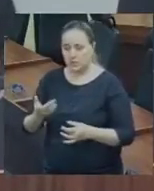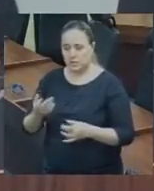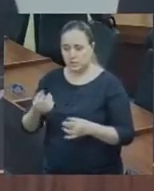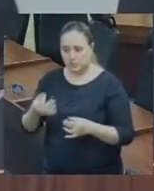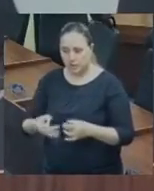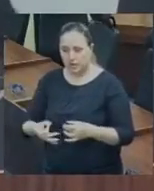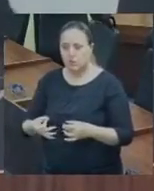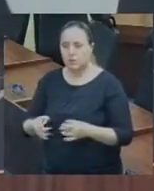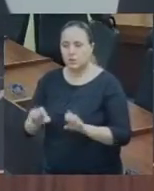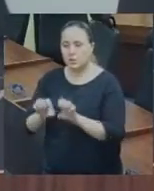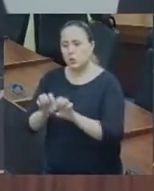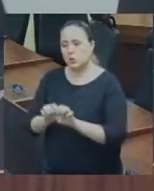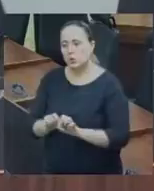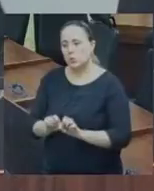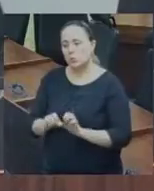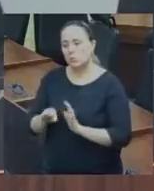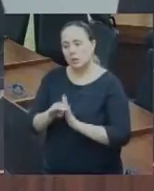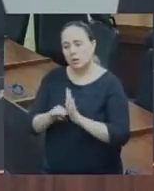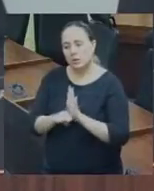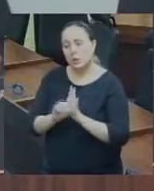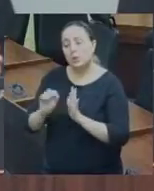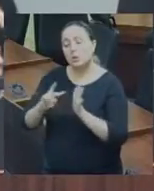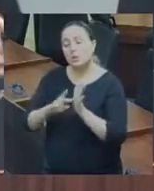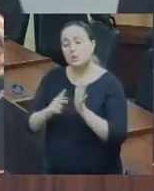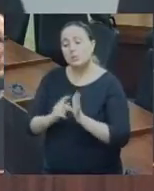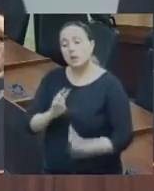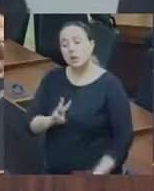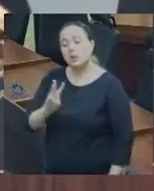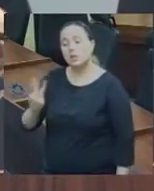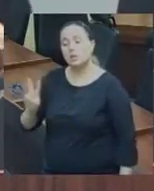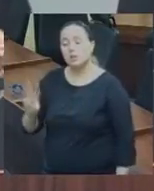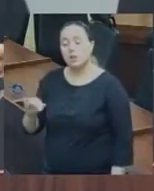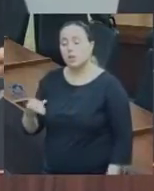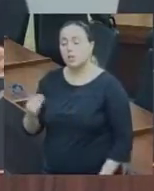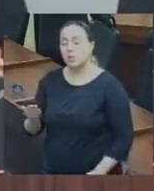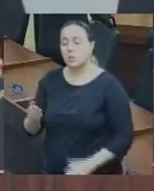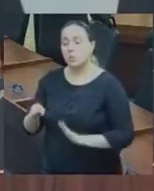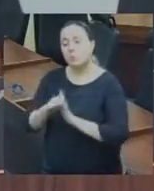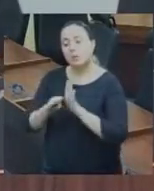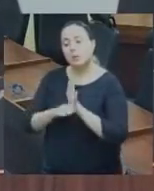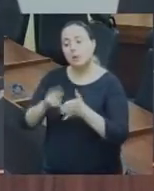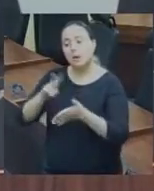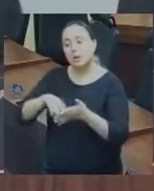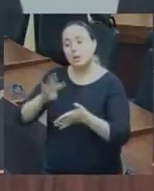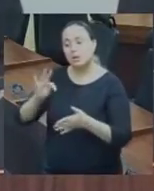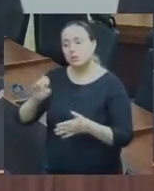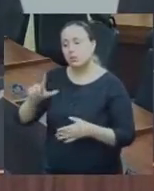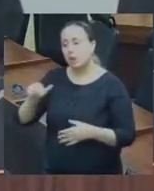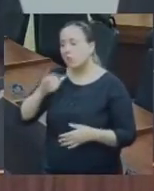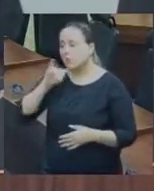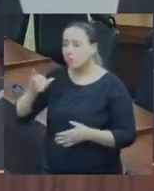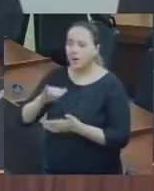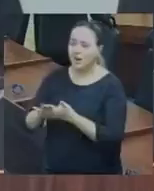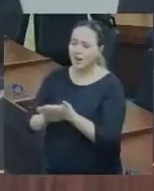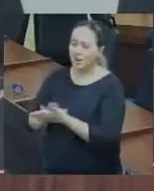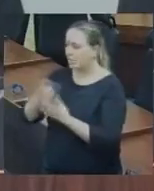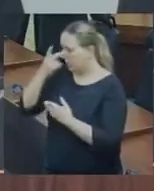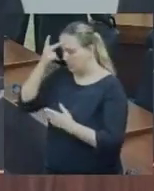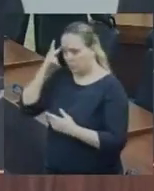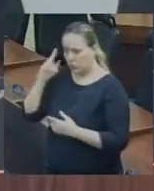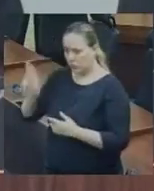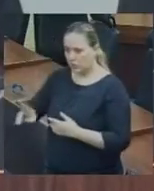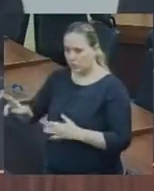programação dele o significado daquele link o programa de leitor de tela não vai informar nada pra pessoa é que utiliza esse